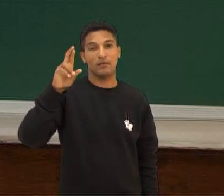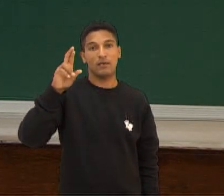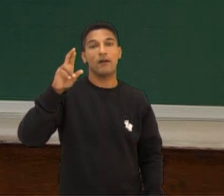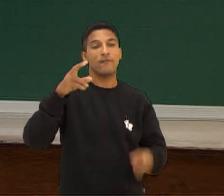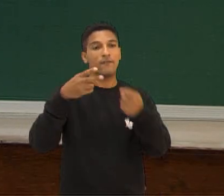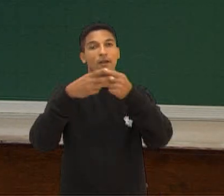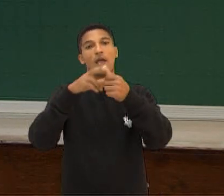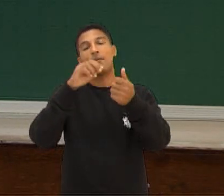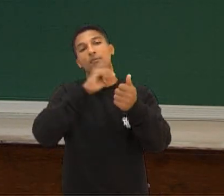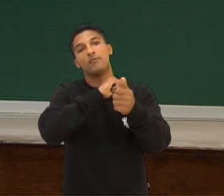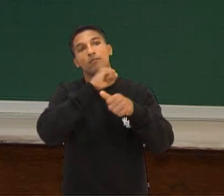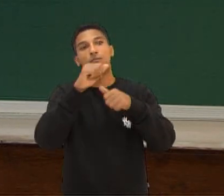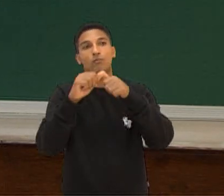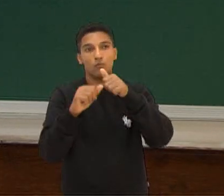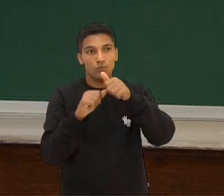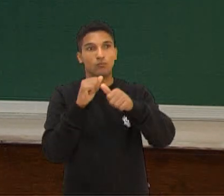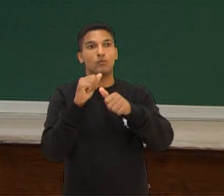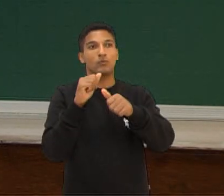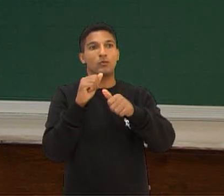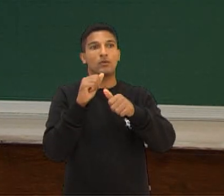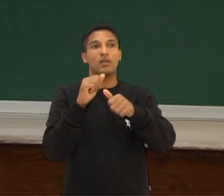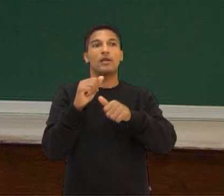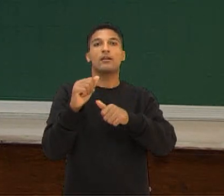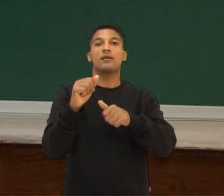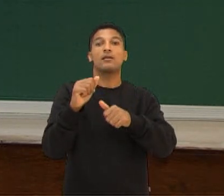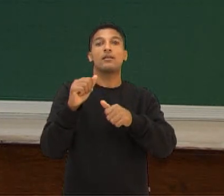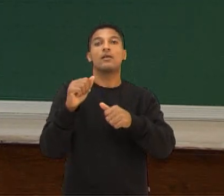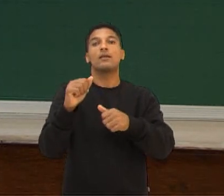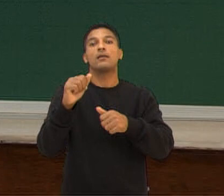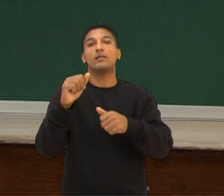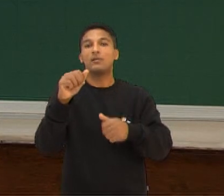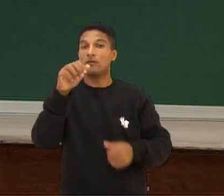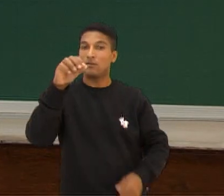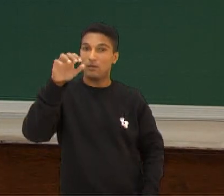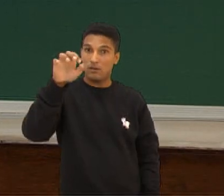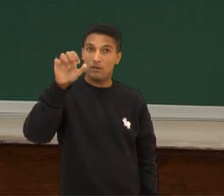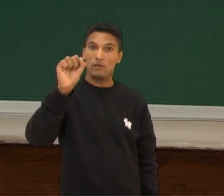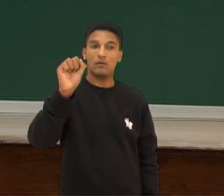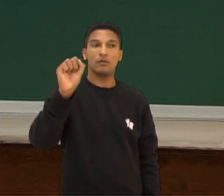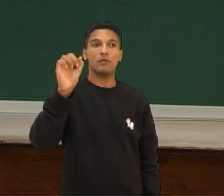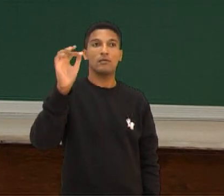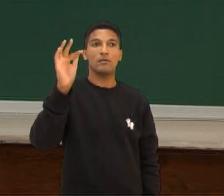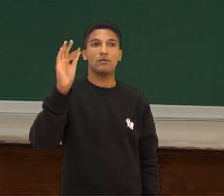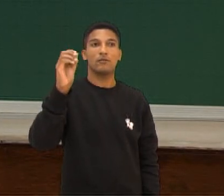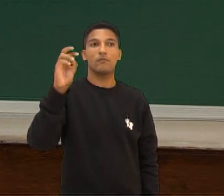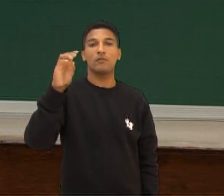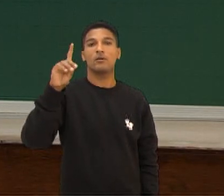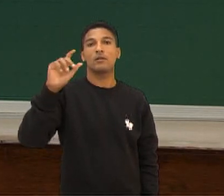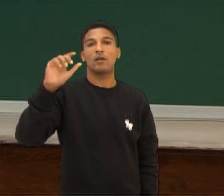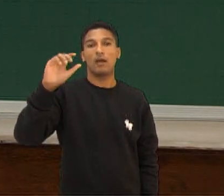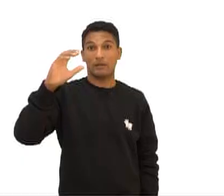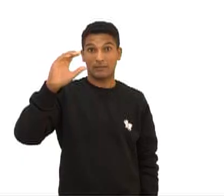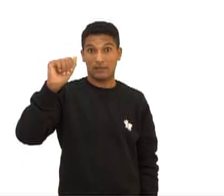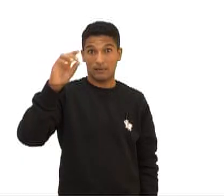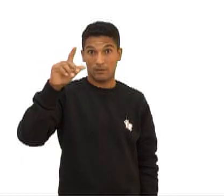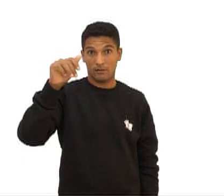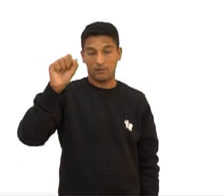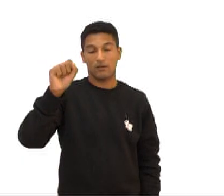mas o papel, né, ali de um adjetivo. Portanto, oração subordinada adjetiva,